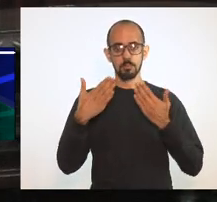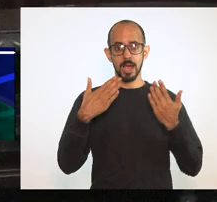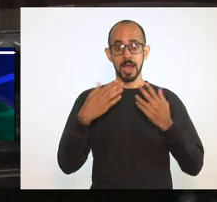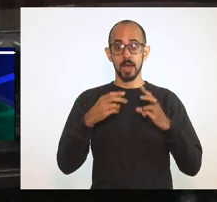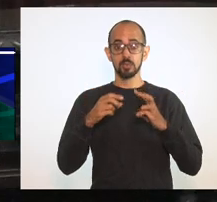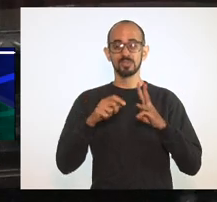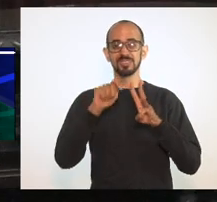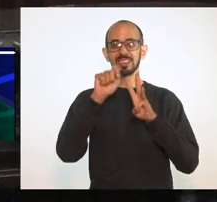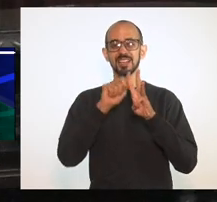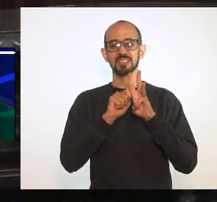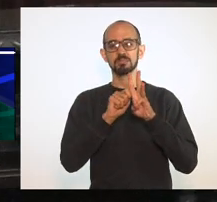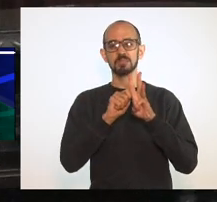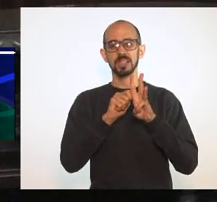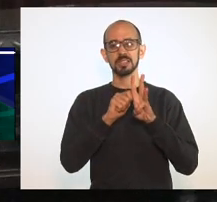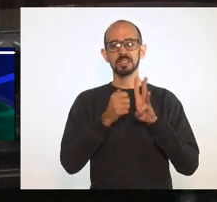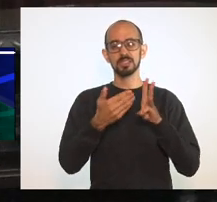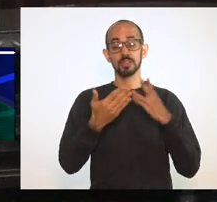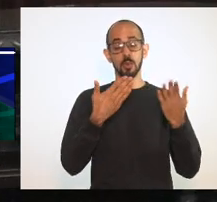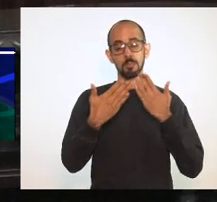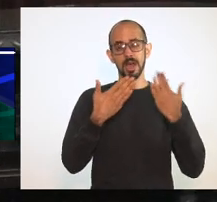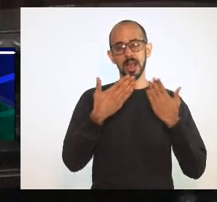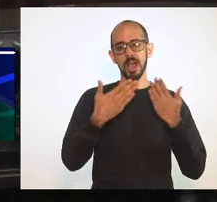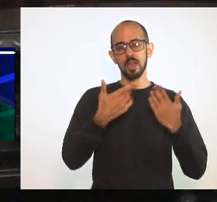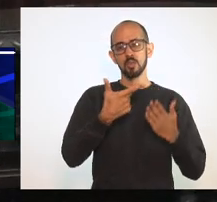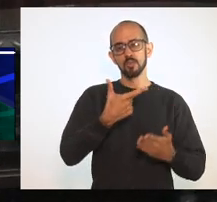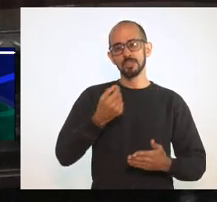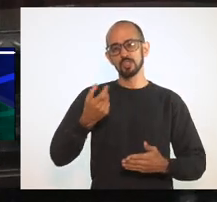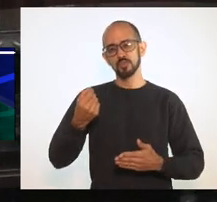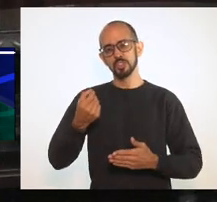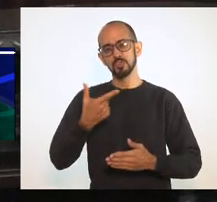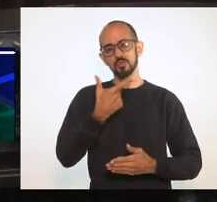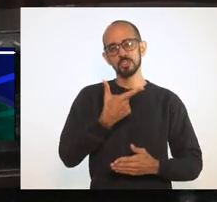20. Estamos falando de 3 meses